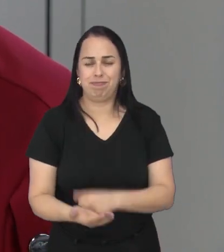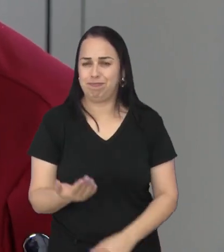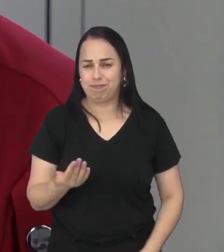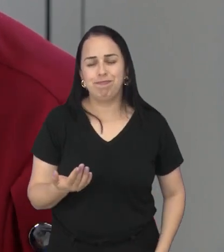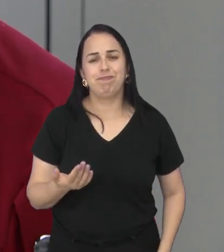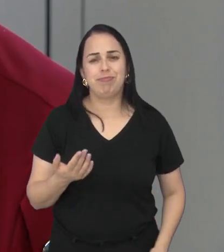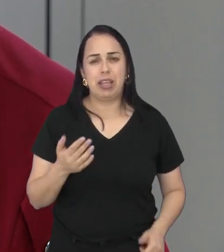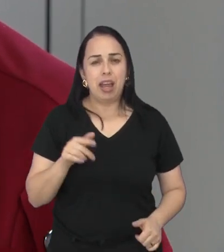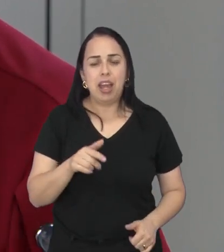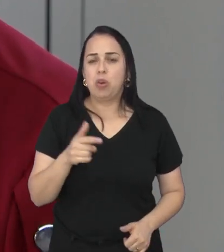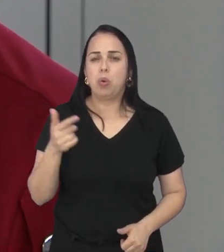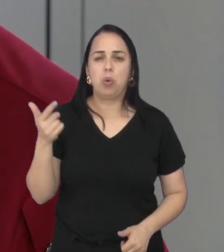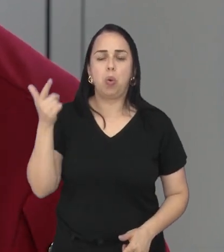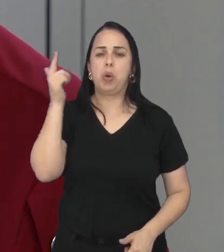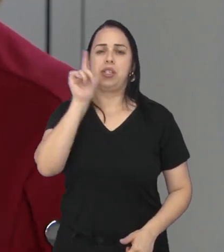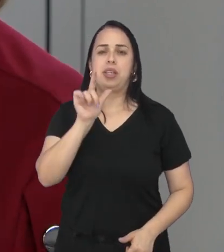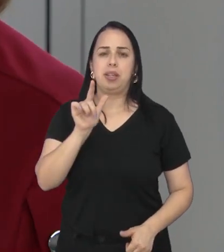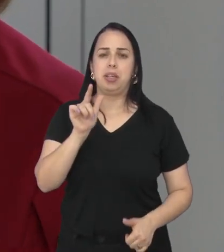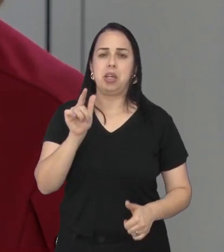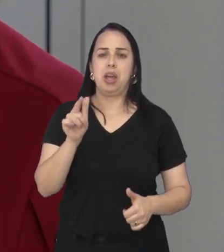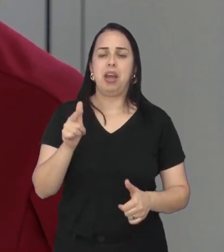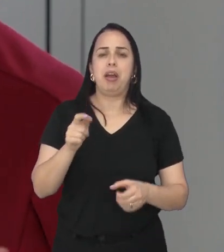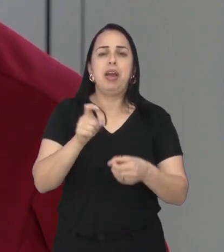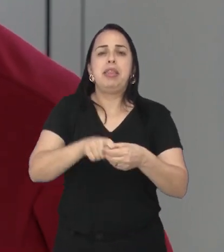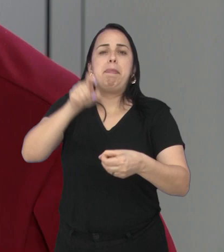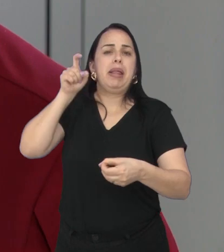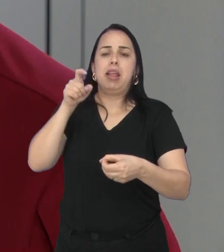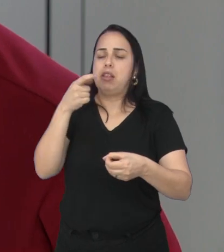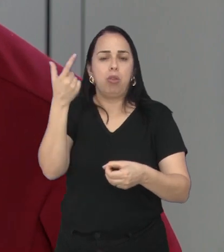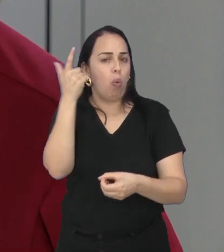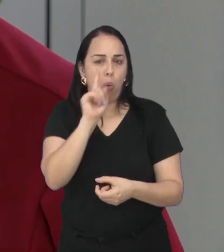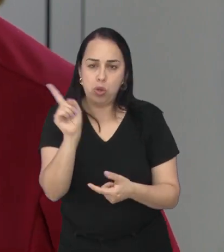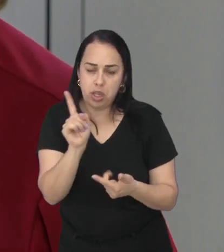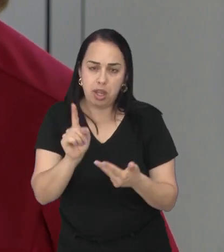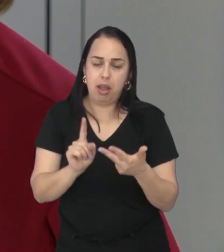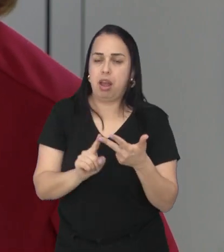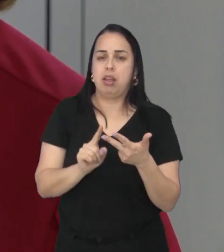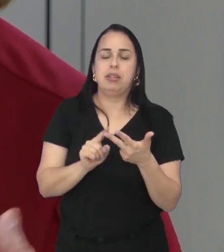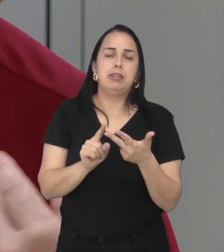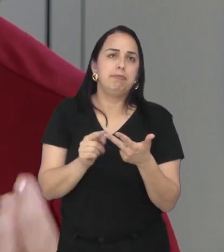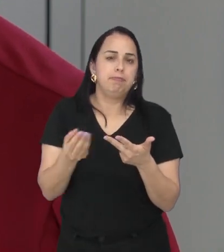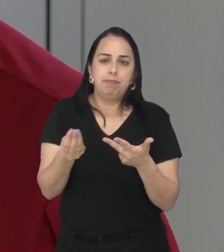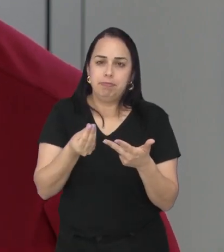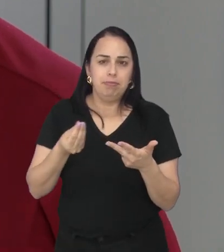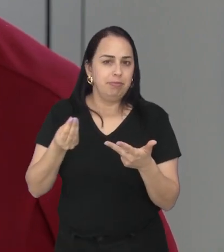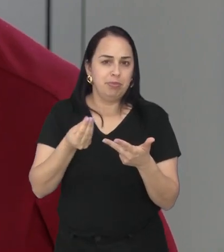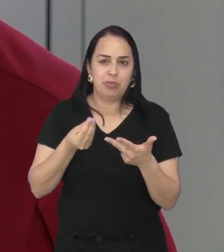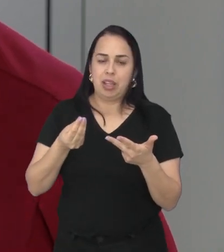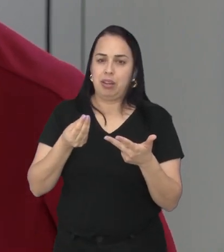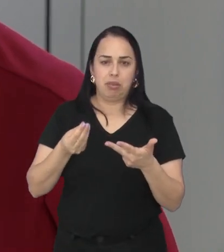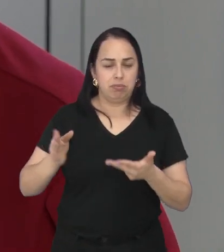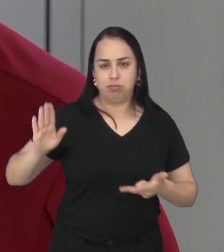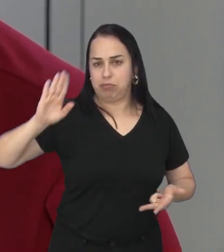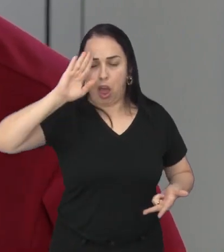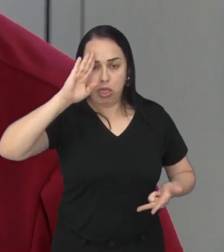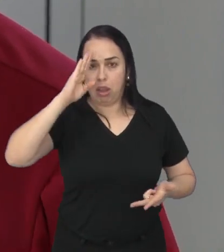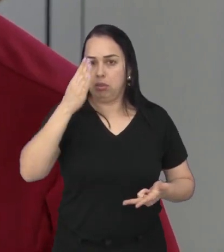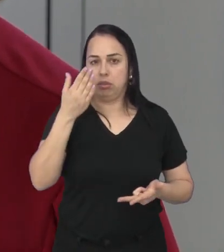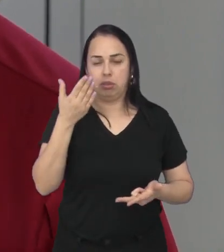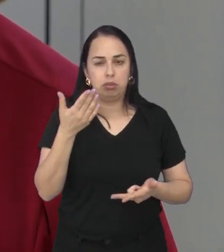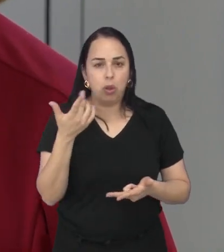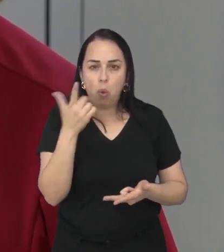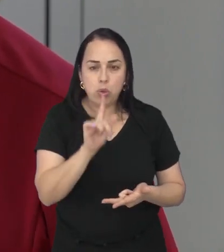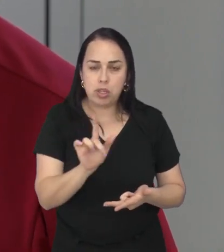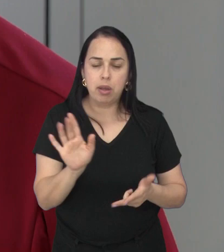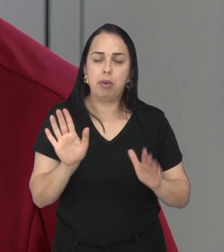não conseguiu aquilo que ele queria, não conseguiu autonomia, não conseguiu melhores soldos,